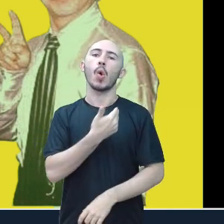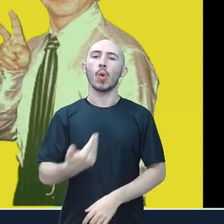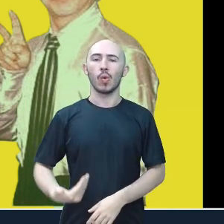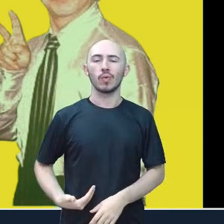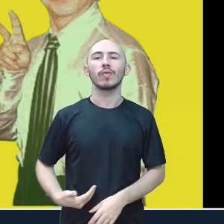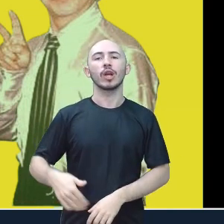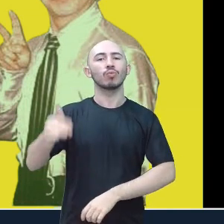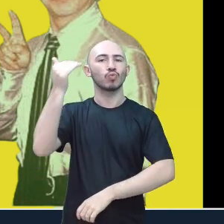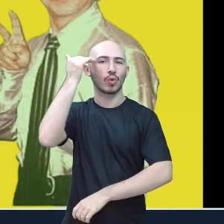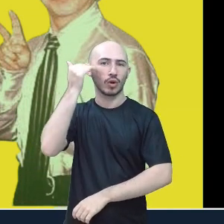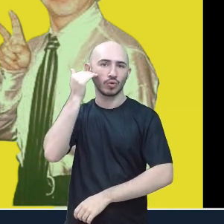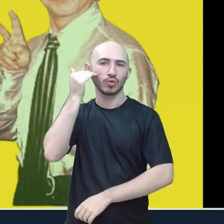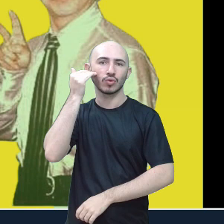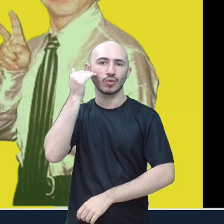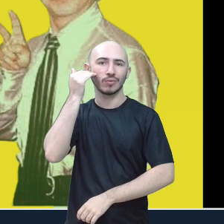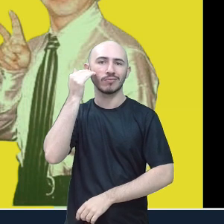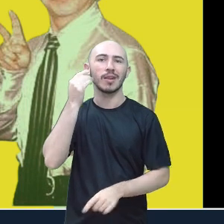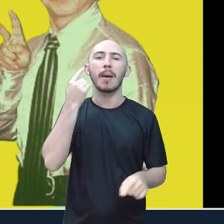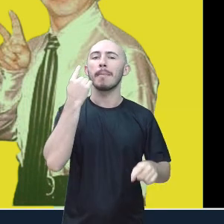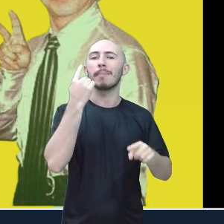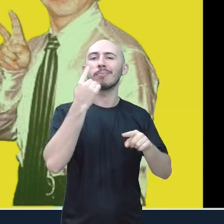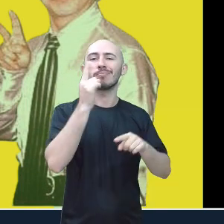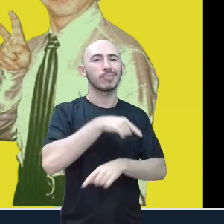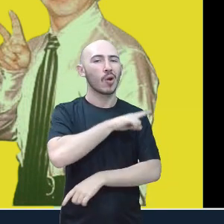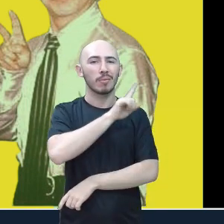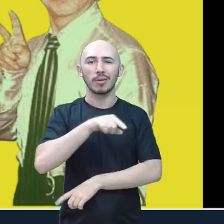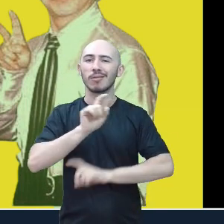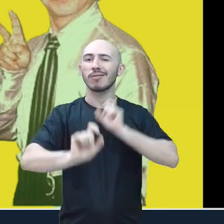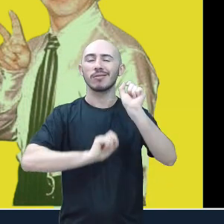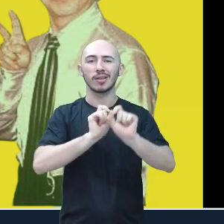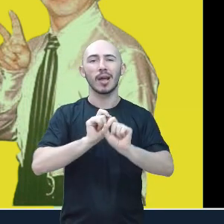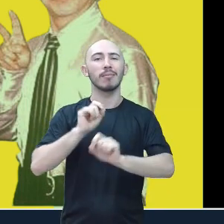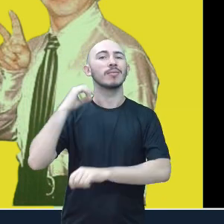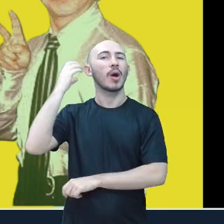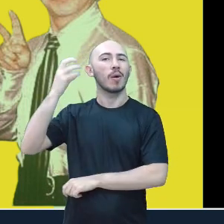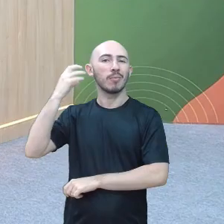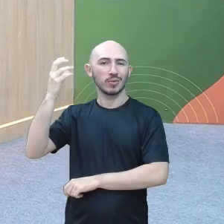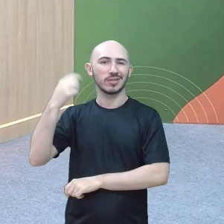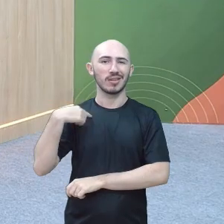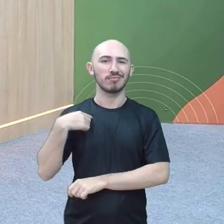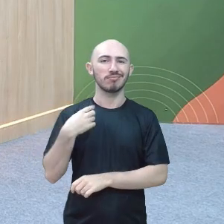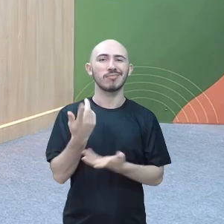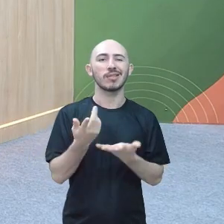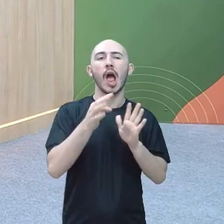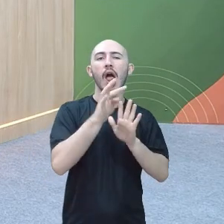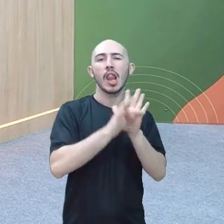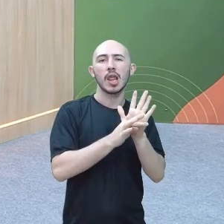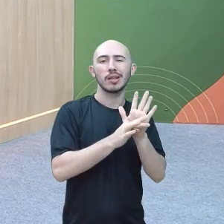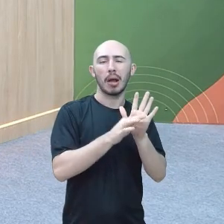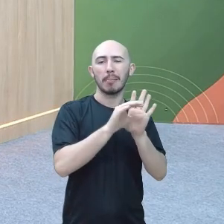sul-coreano proibindo as canções com letras mais liberais. Então, como eu falei, né?